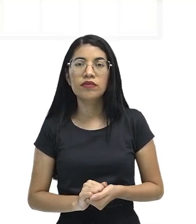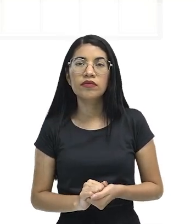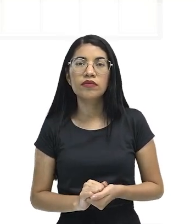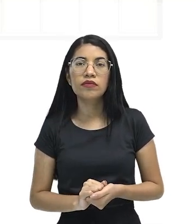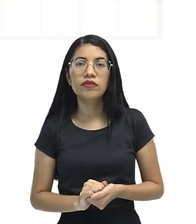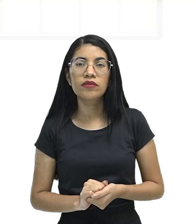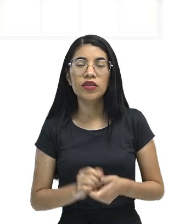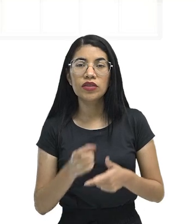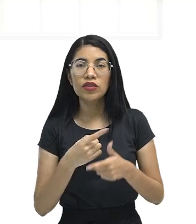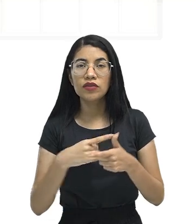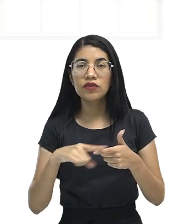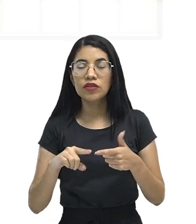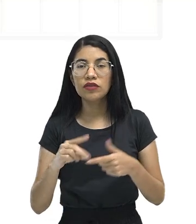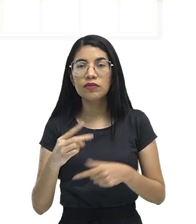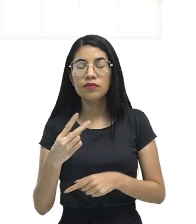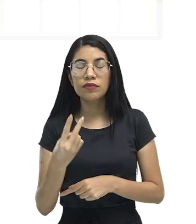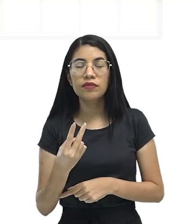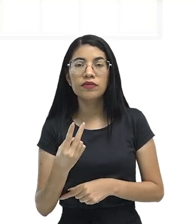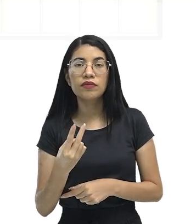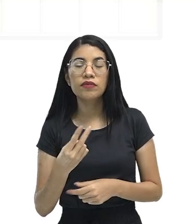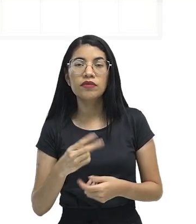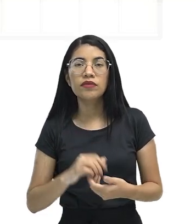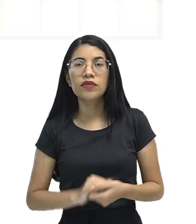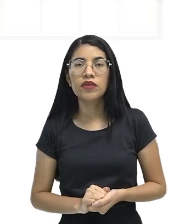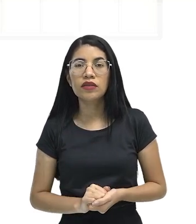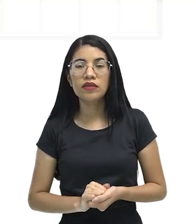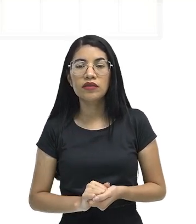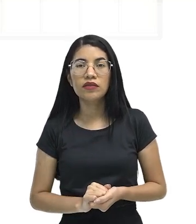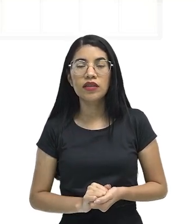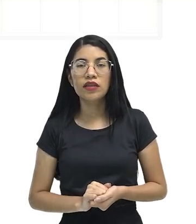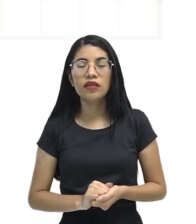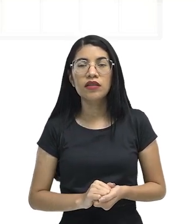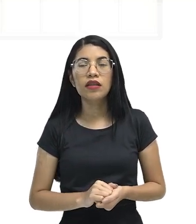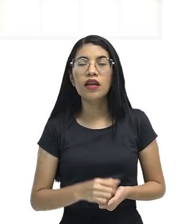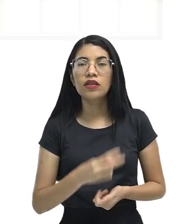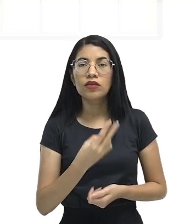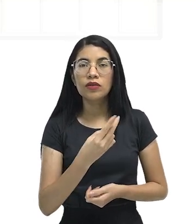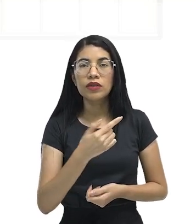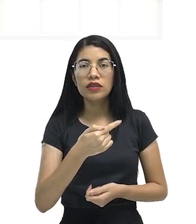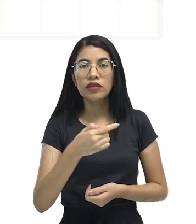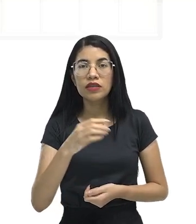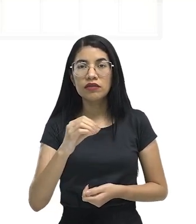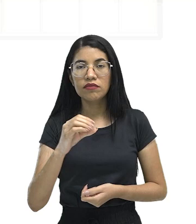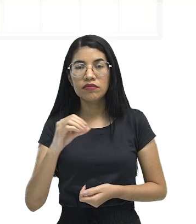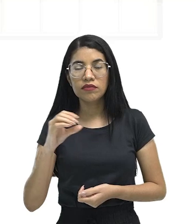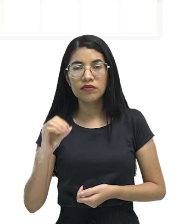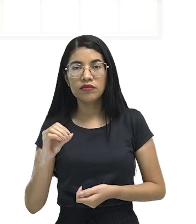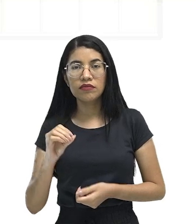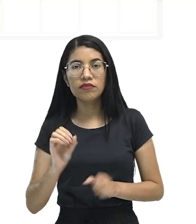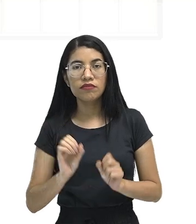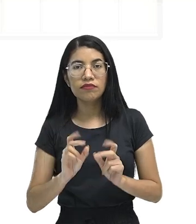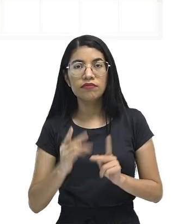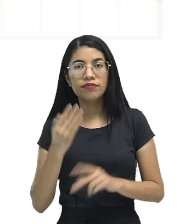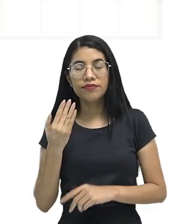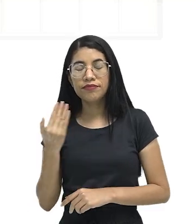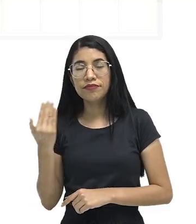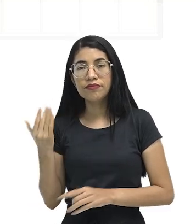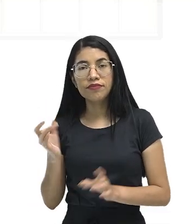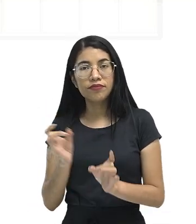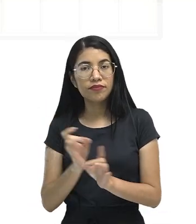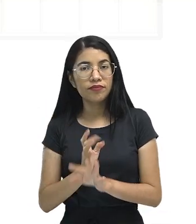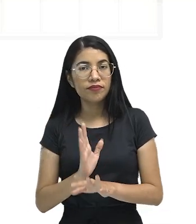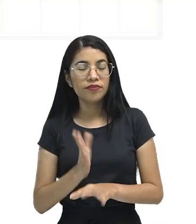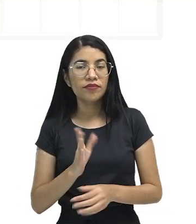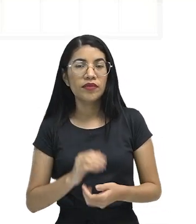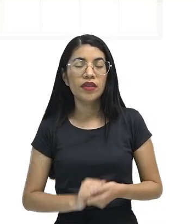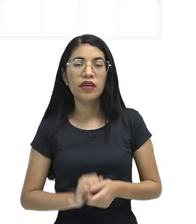5.400. Metade de 5.400, 2.500, 2.700. Então tá aqui, ó. Essa